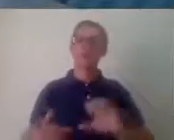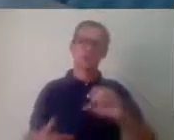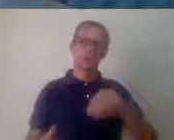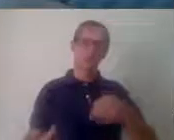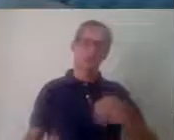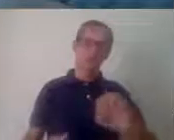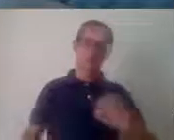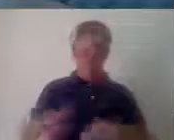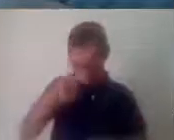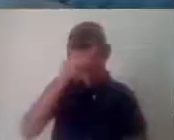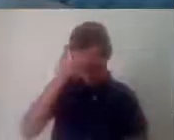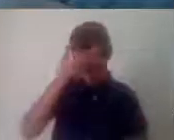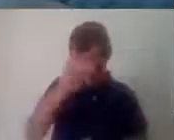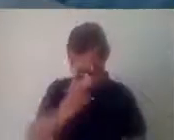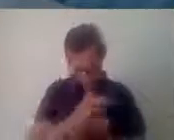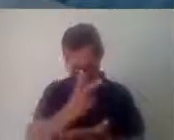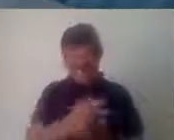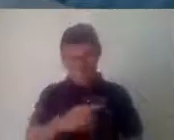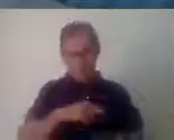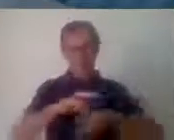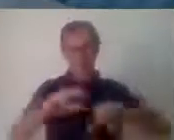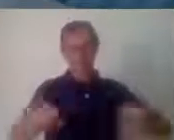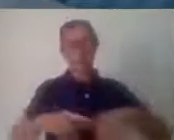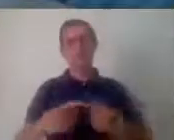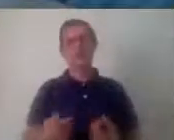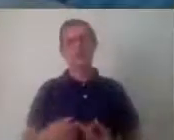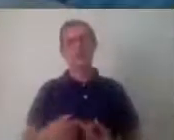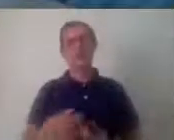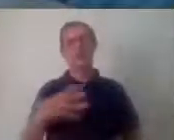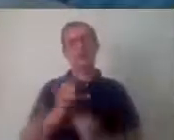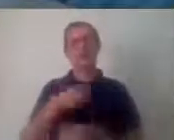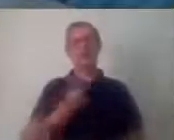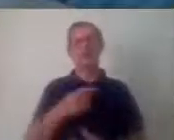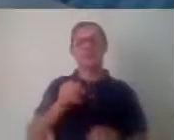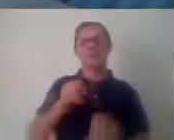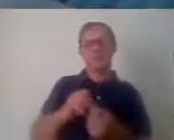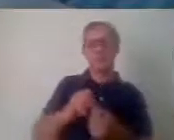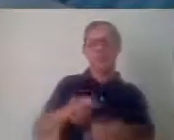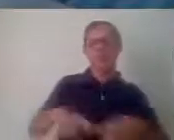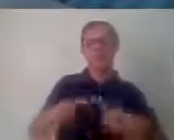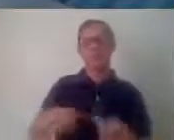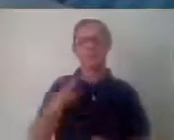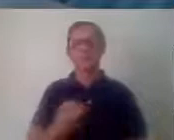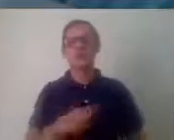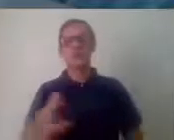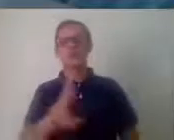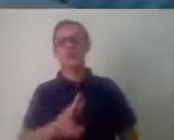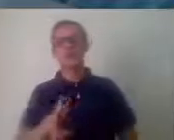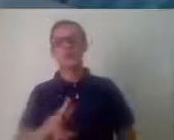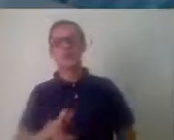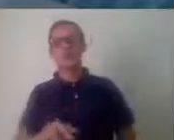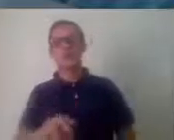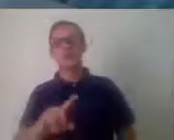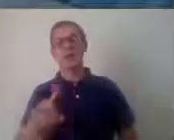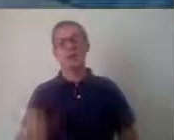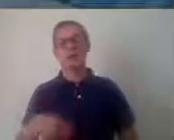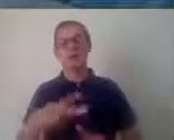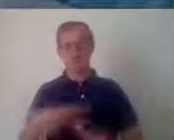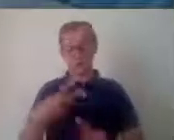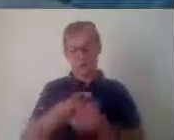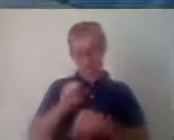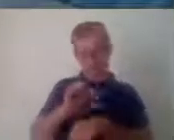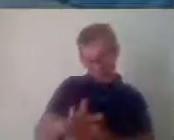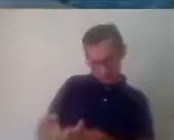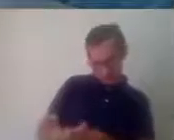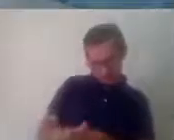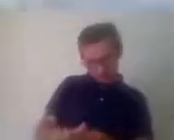A lógica é a mesma. O que vai mudar aí são os procedimentos que nós vamos fazer. Mas para que a gente usa, né, integral dupla? Acompanhe no